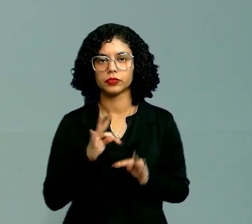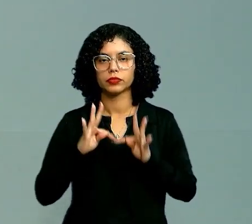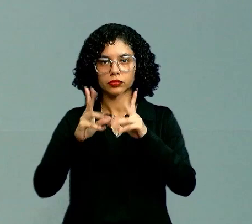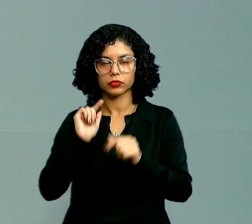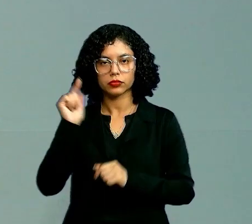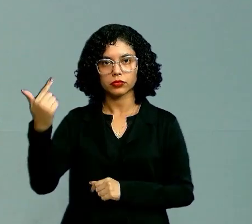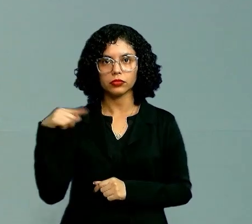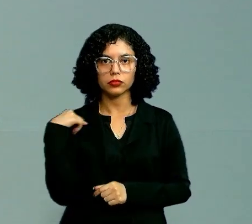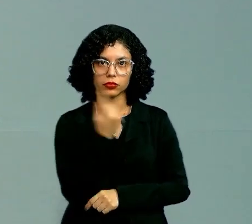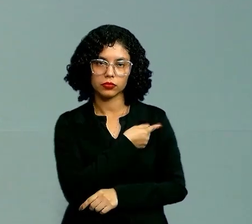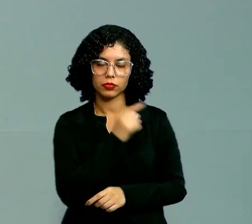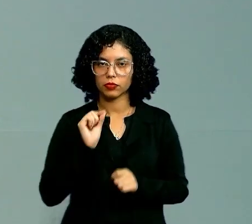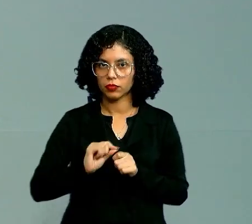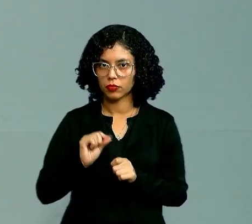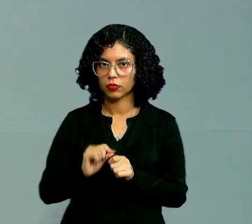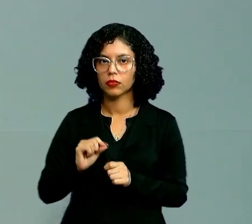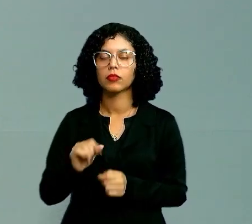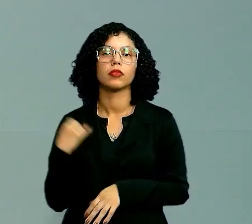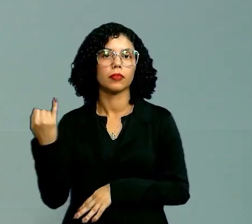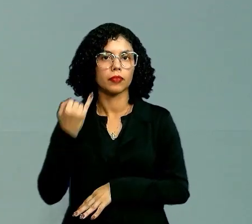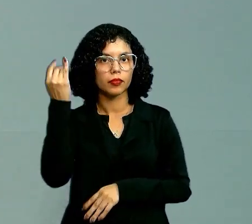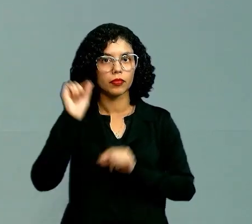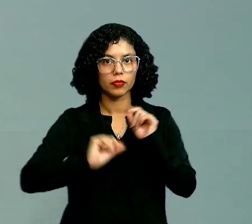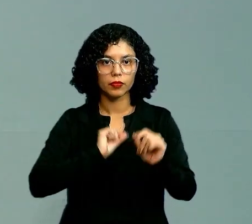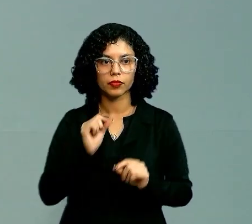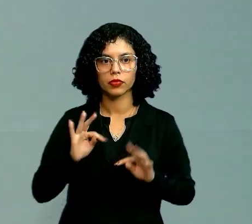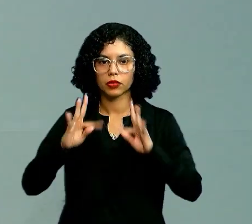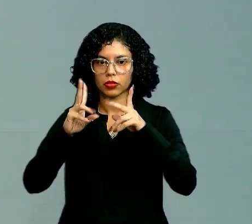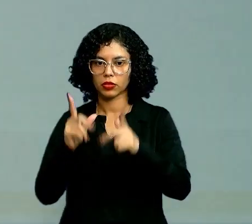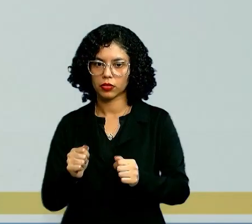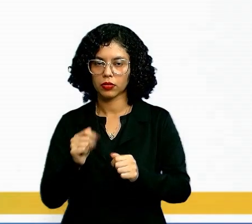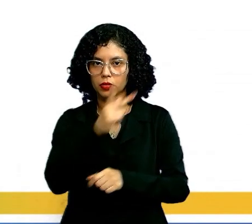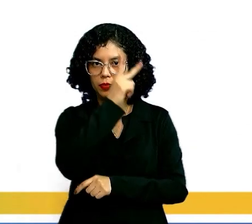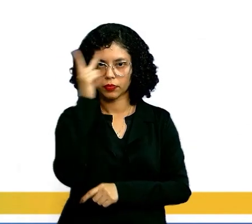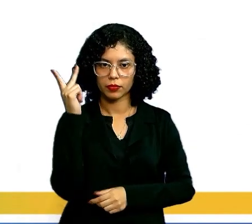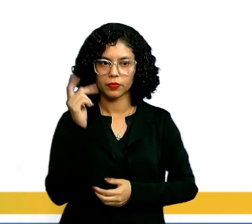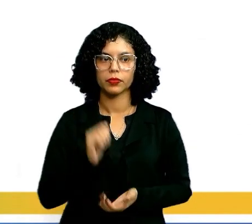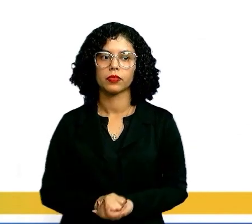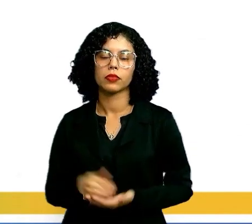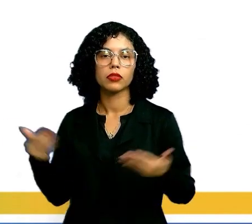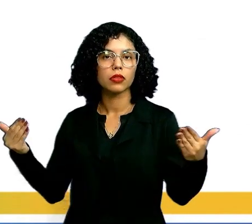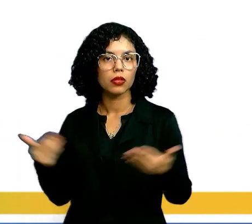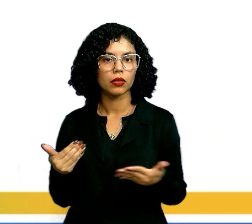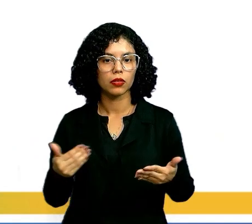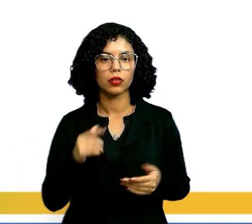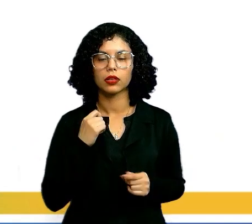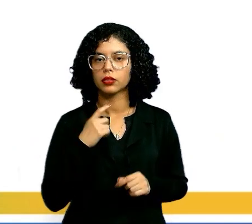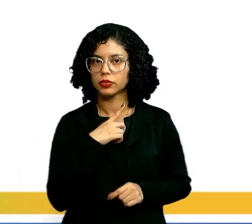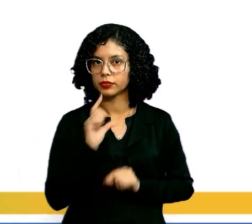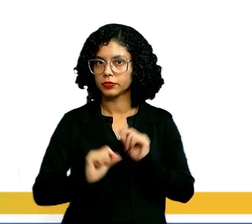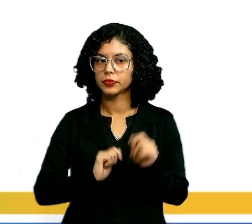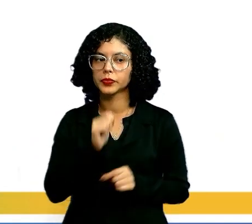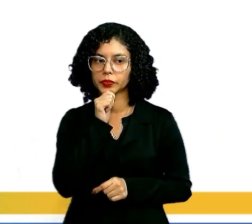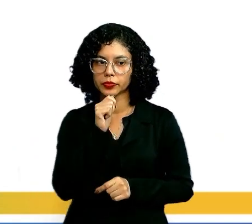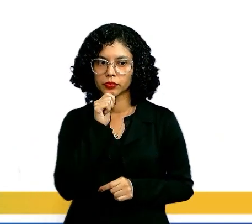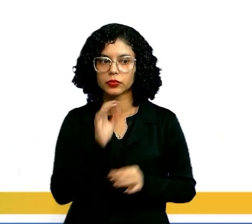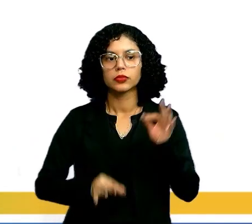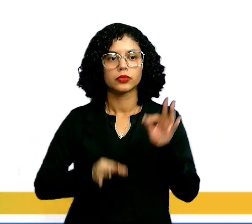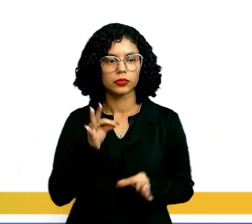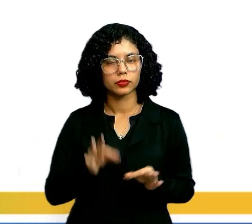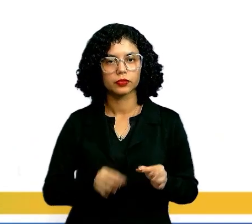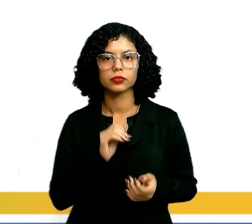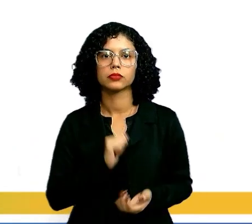fazer então uma virtude que é fundamental para todas as pessoas agora nós temos ainda a justiça